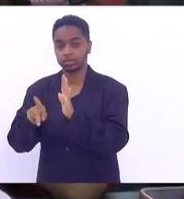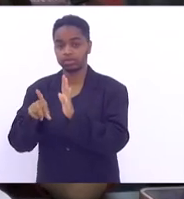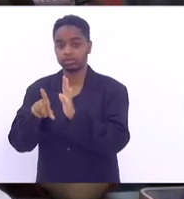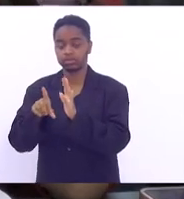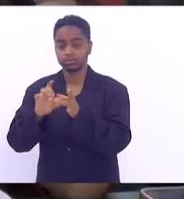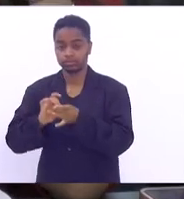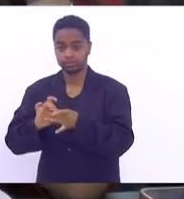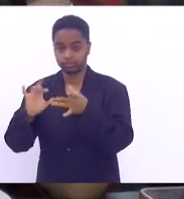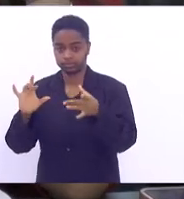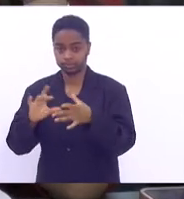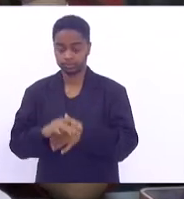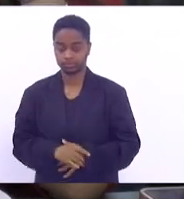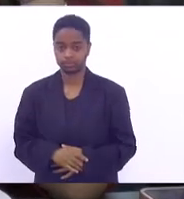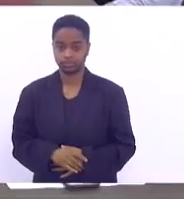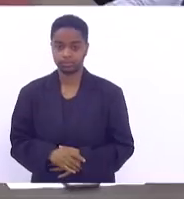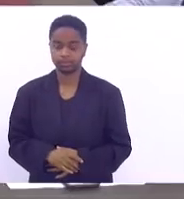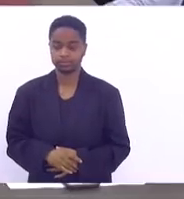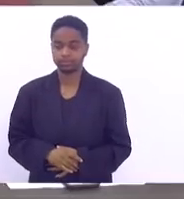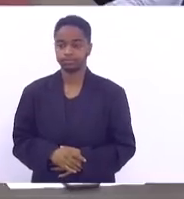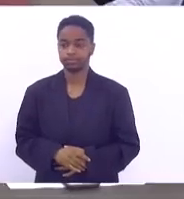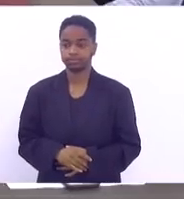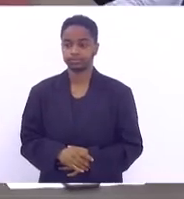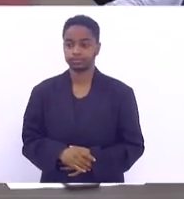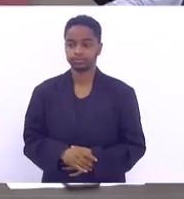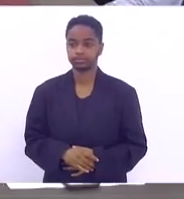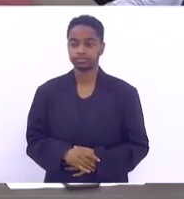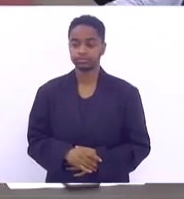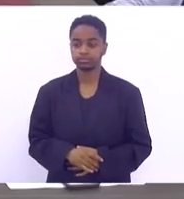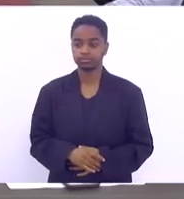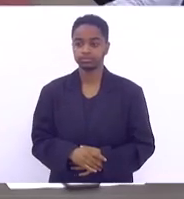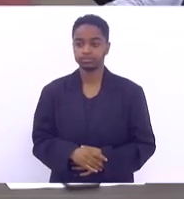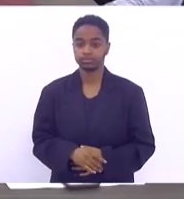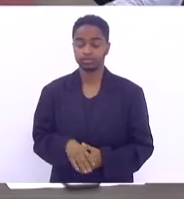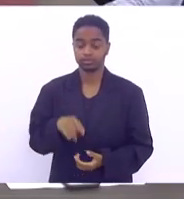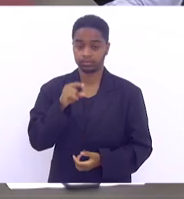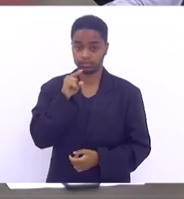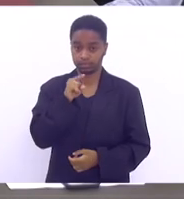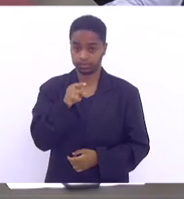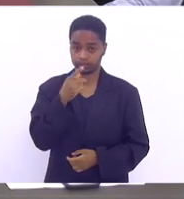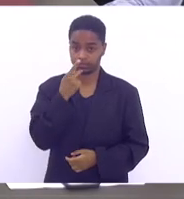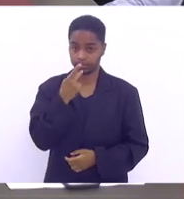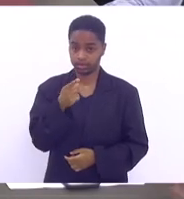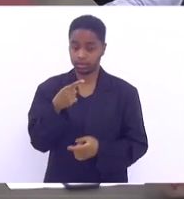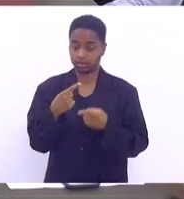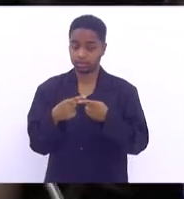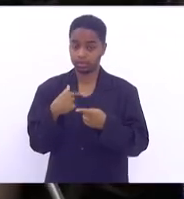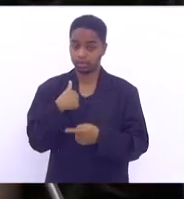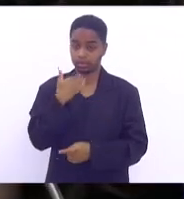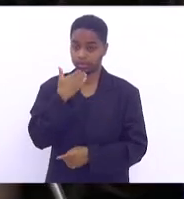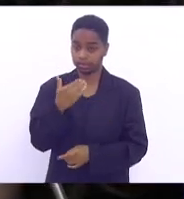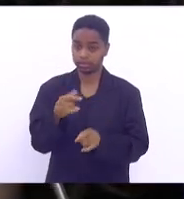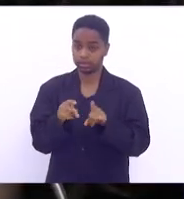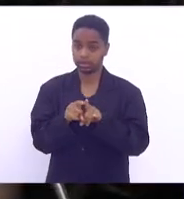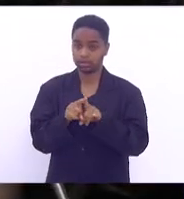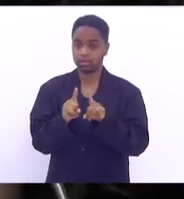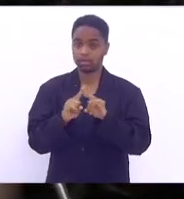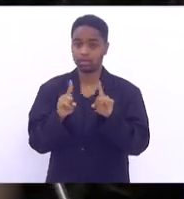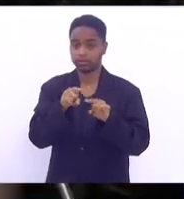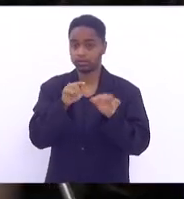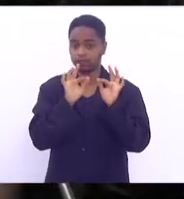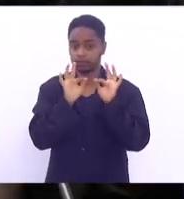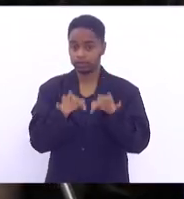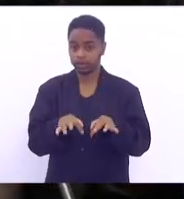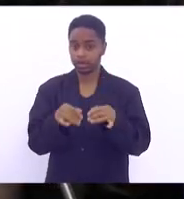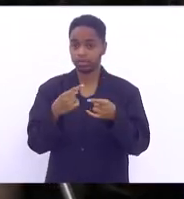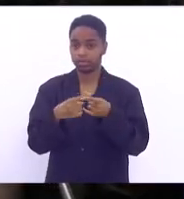a sua colocação. Passar a palavra para a deputada Verônica. Vossa Excelência está falando, porque eu tinha pedido também, mas aí Vossa Excelência terminou.